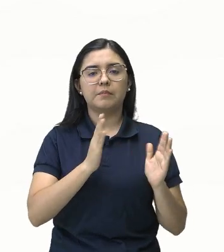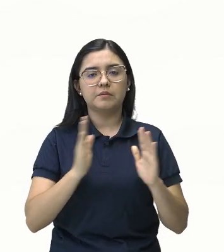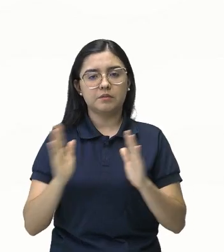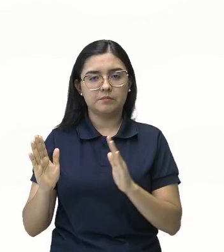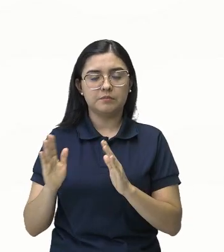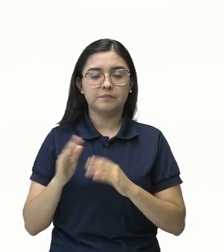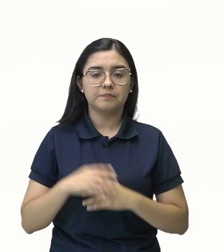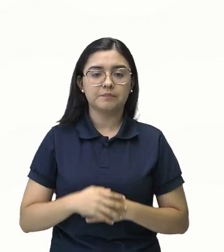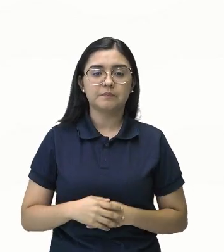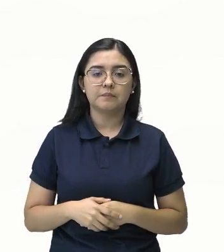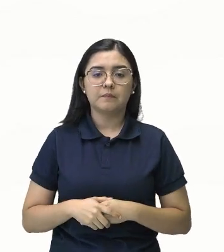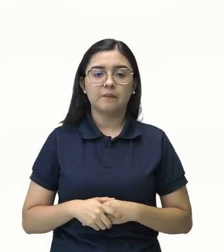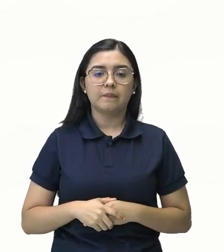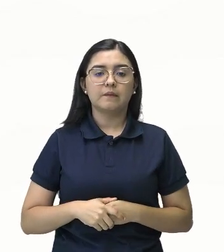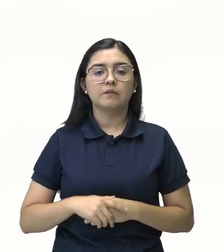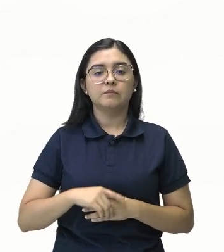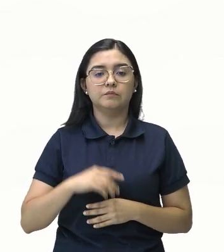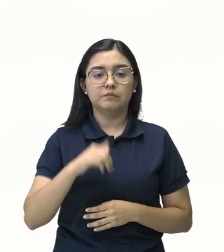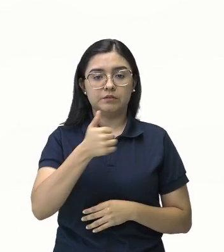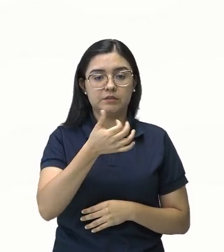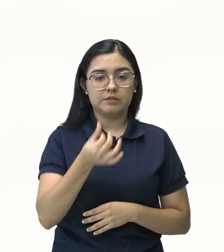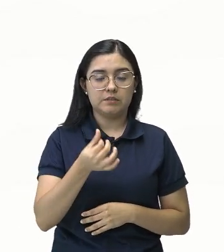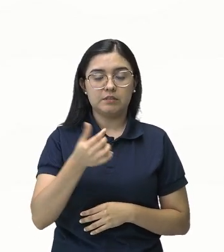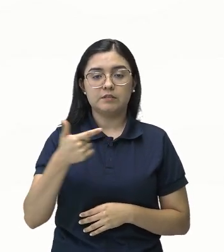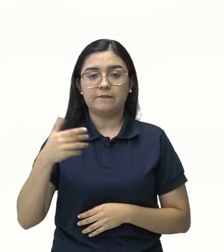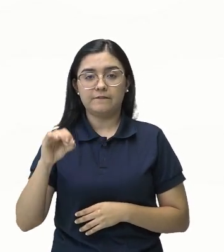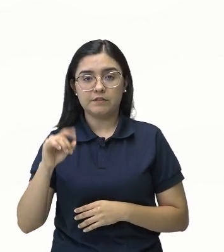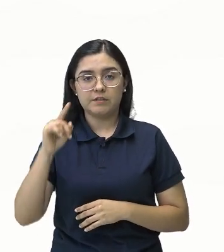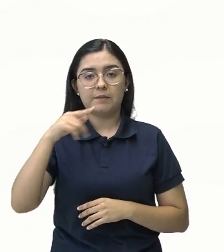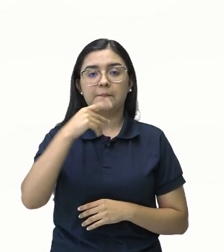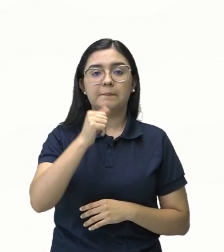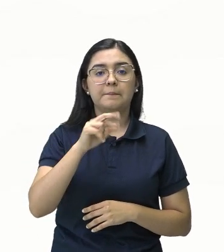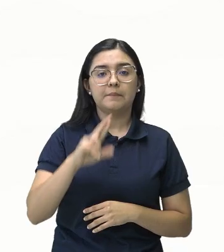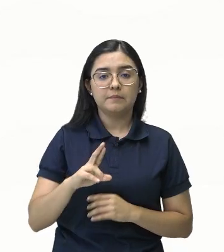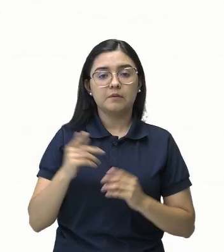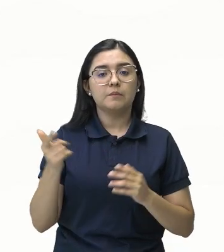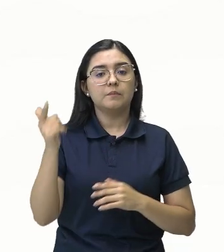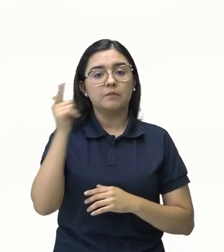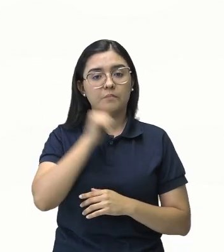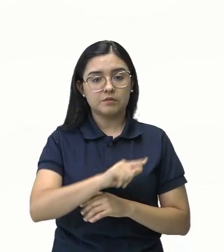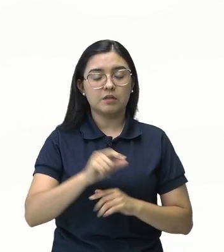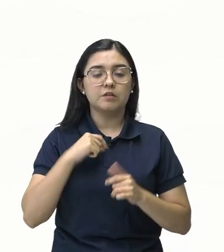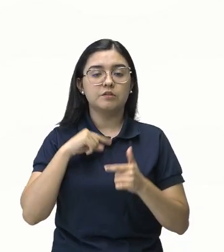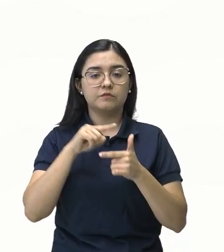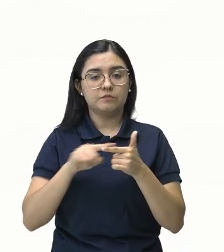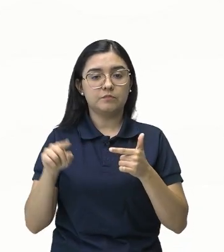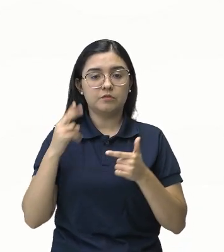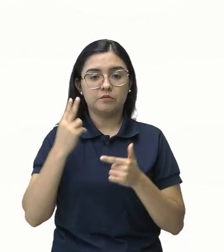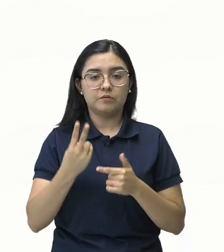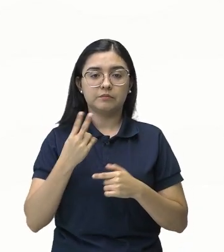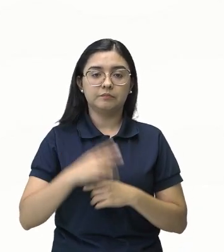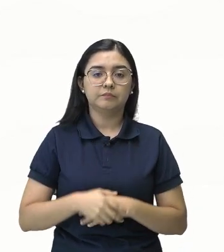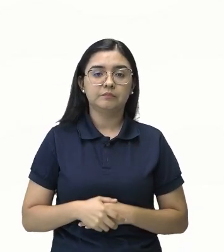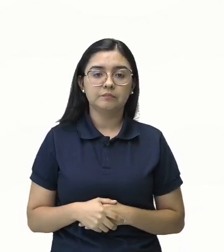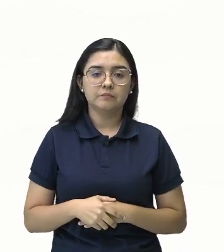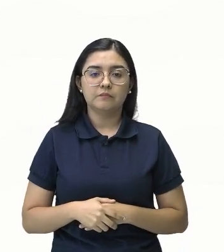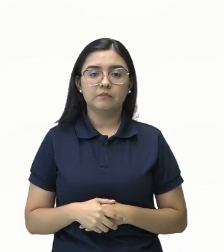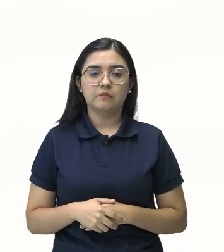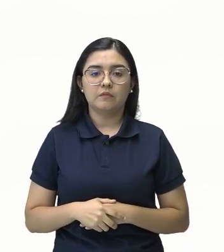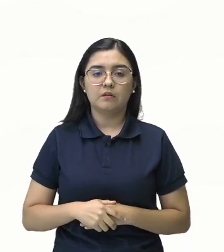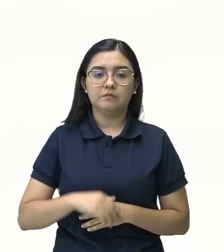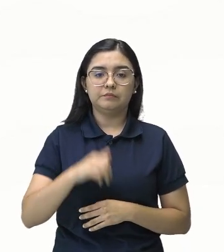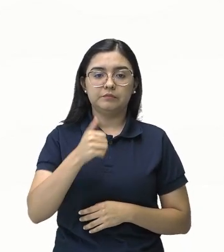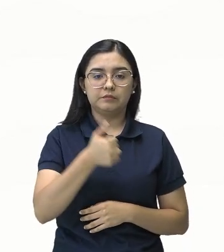passo. Os dois números são pares. Se são pares, a gente consegue dividir por 2. Então, 16 dividido